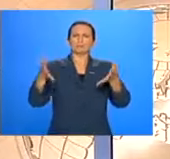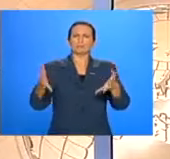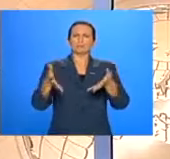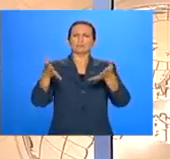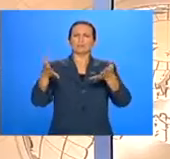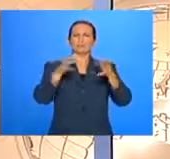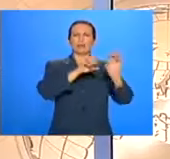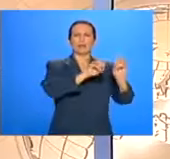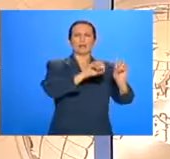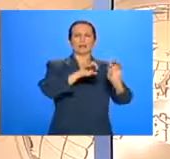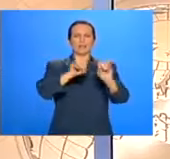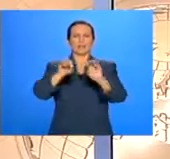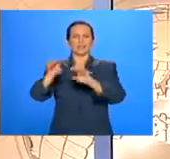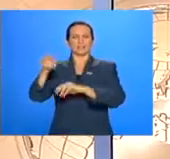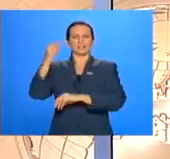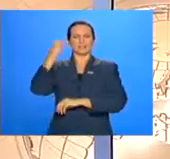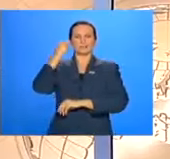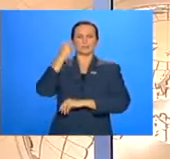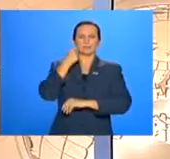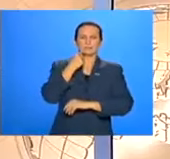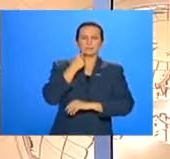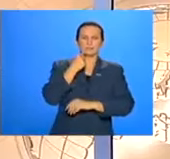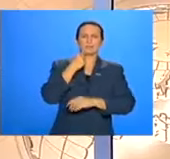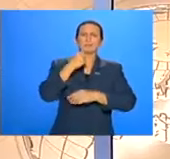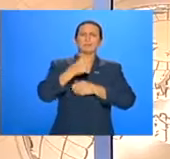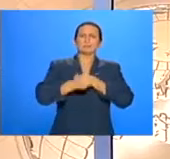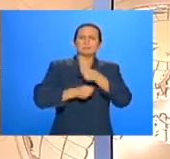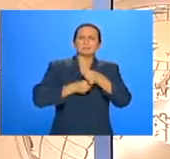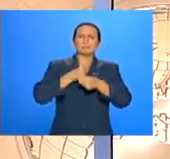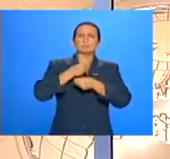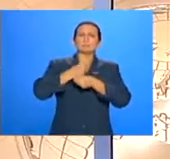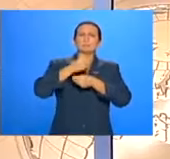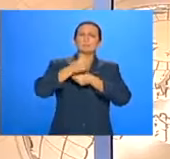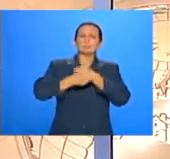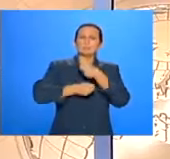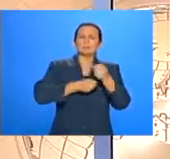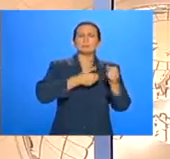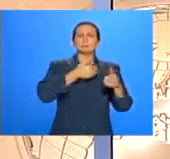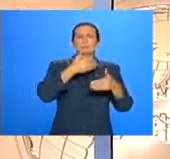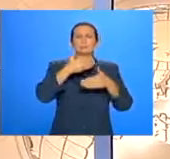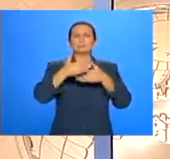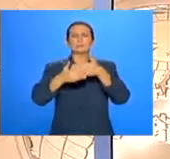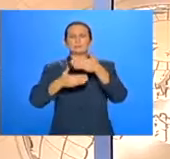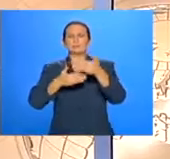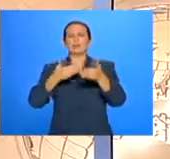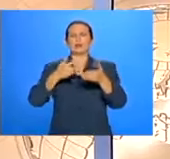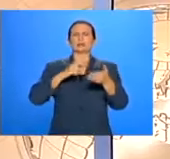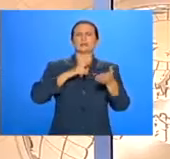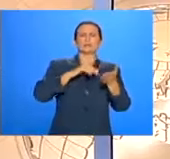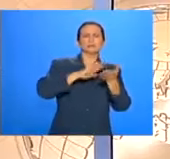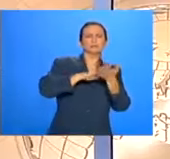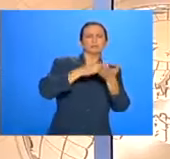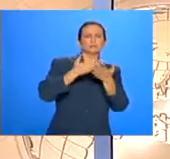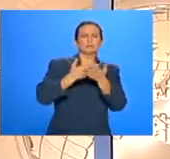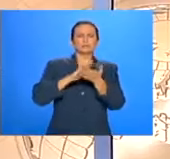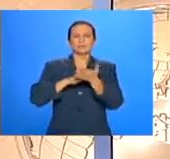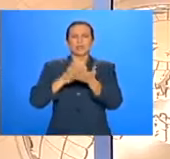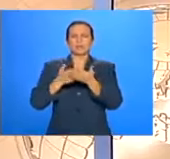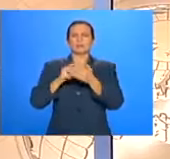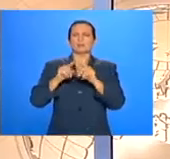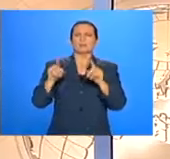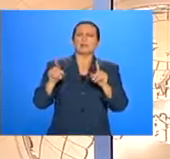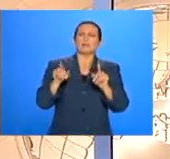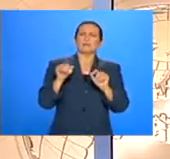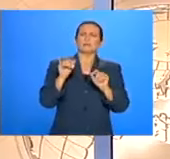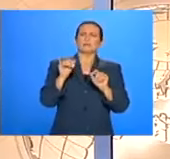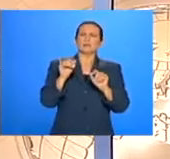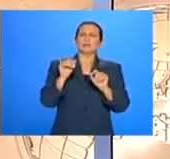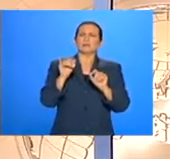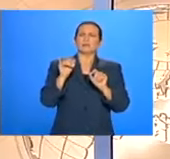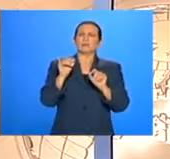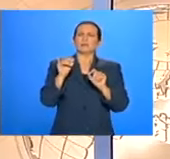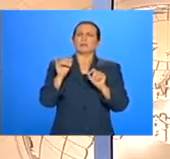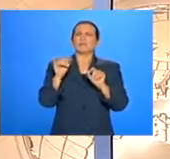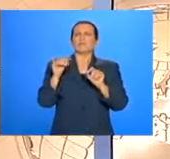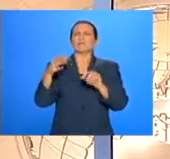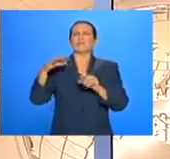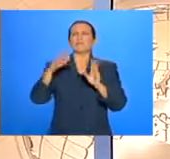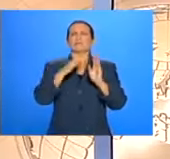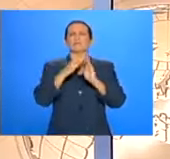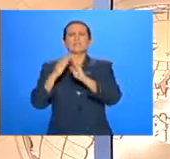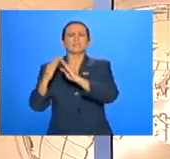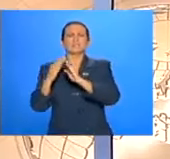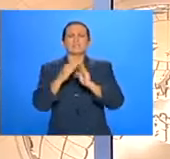anos, pessoas intermediavam a comunicação para surdos, normalmente vizinhos, amigos, filhos